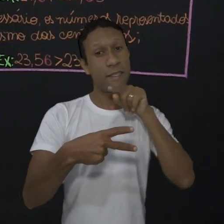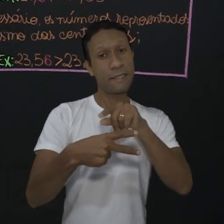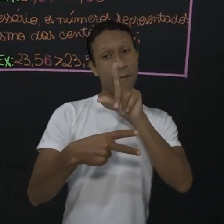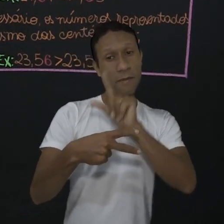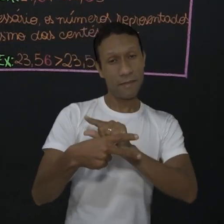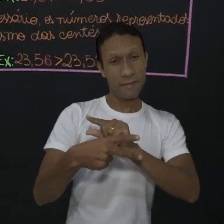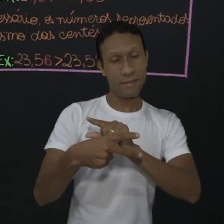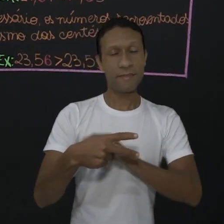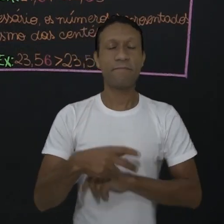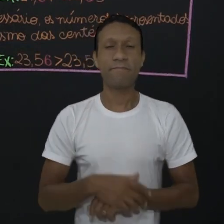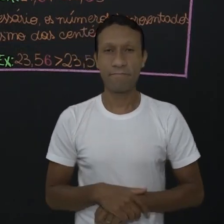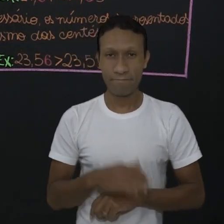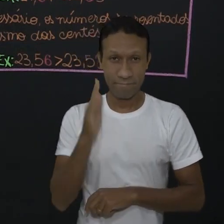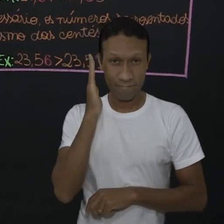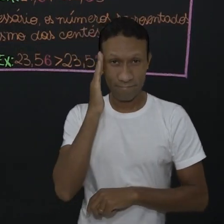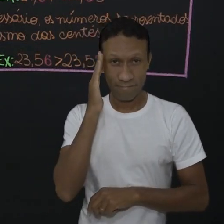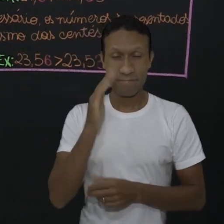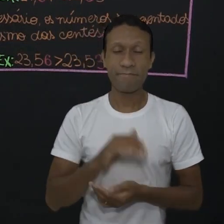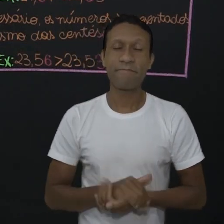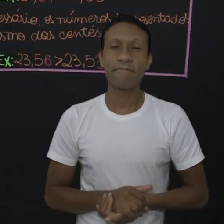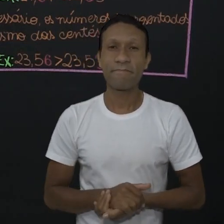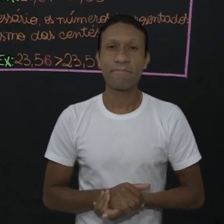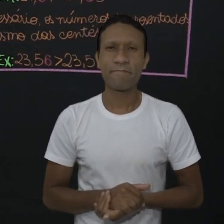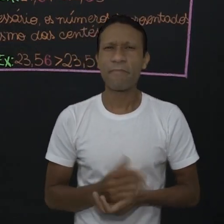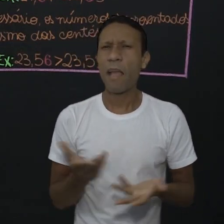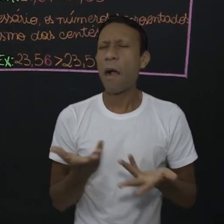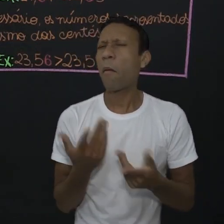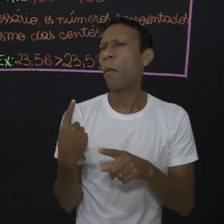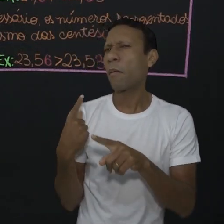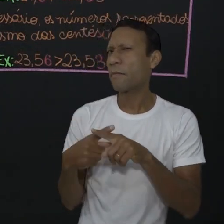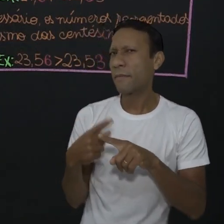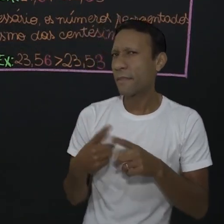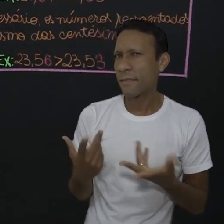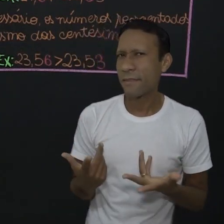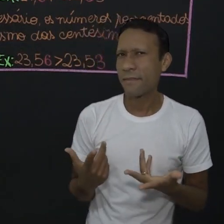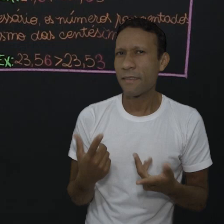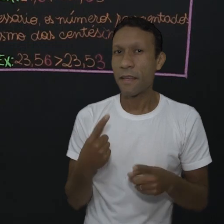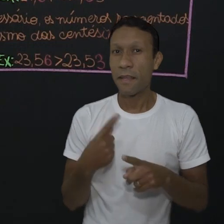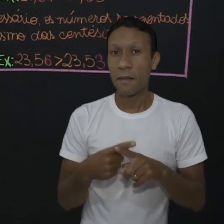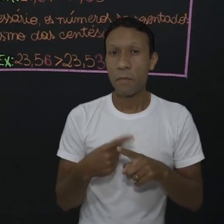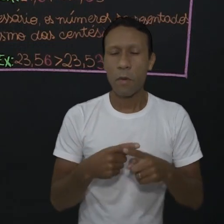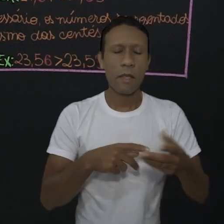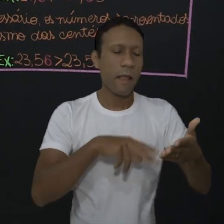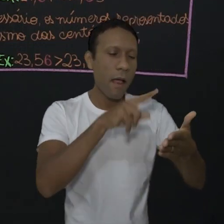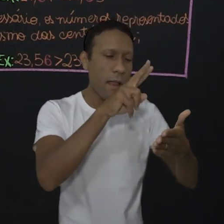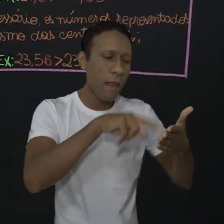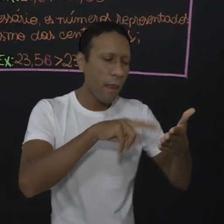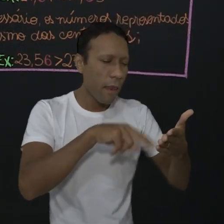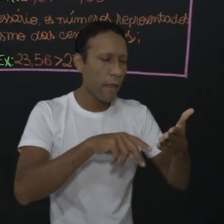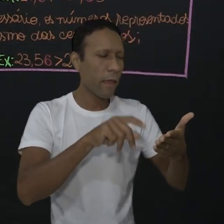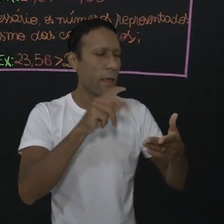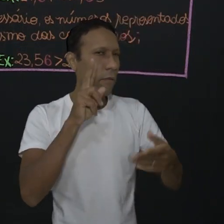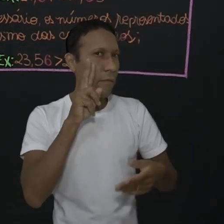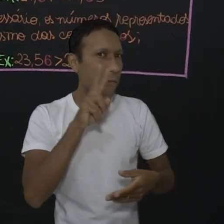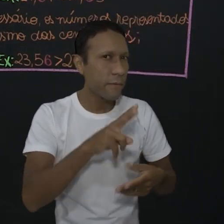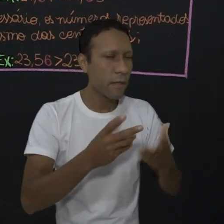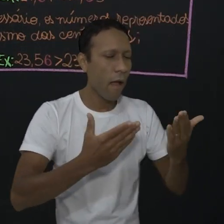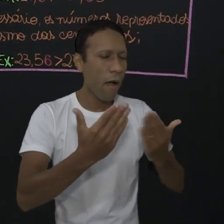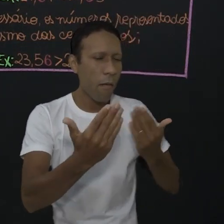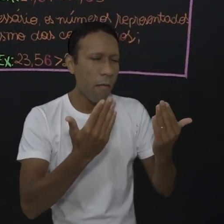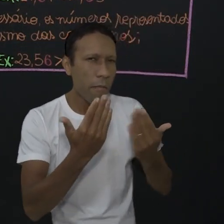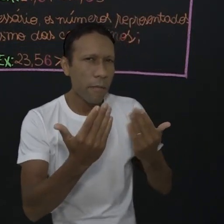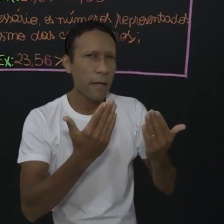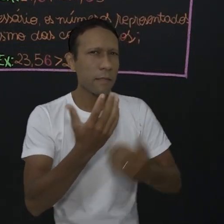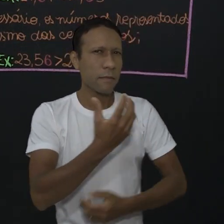nome de é menor que. Agora, por que isso? Porque quando a gente vai ler a comparação entre